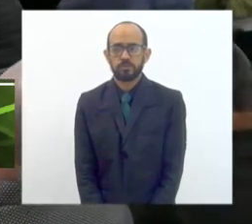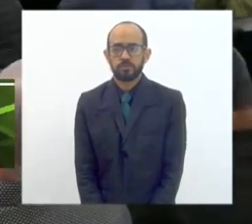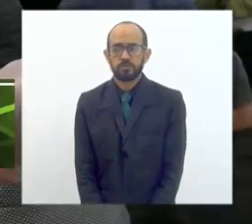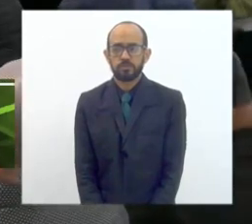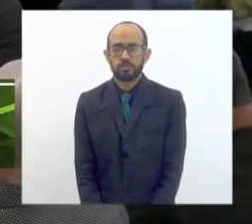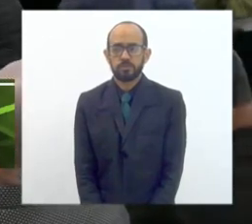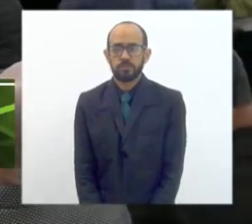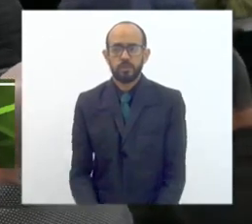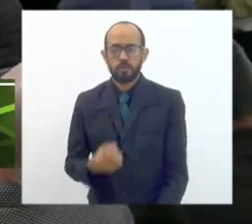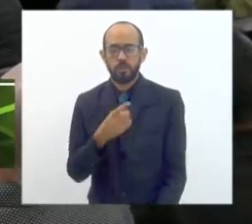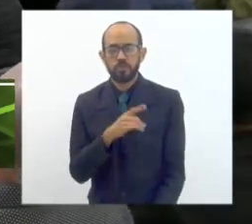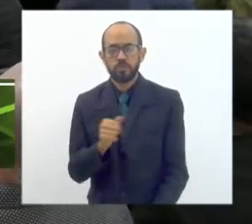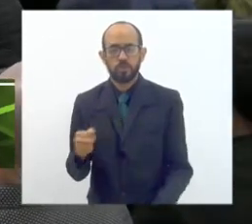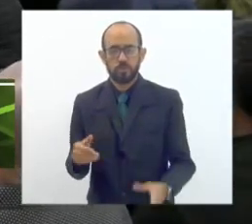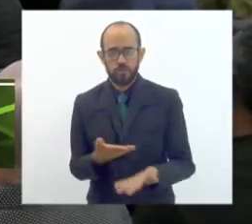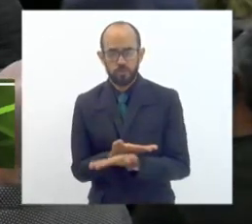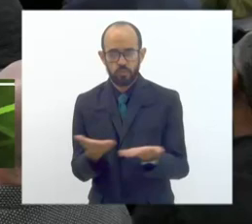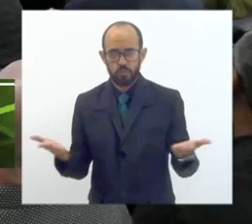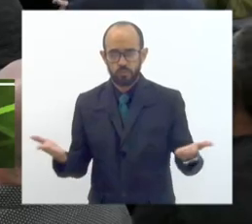Bom dia a todos.